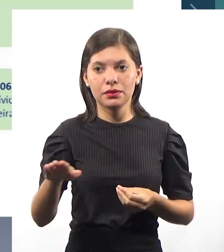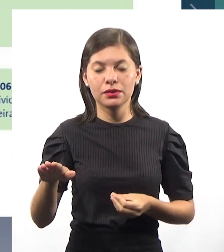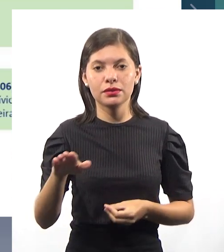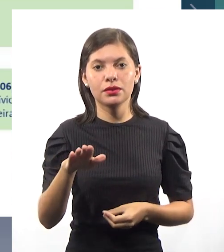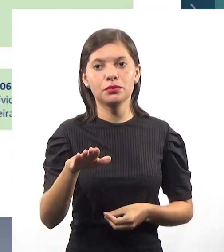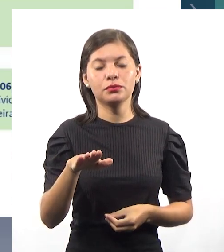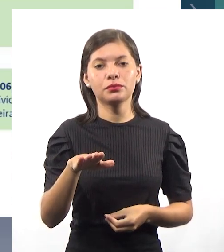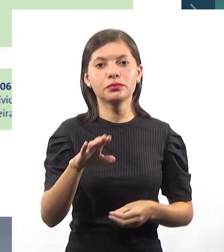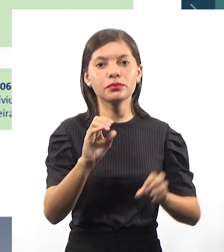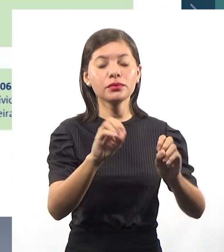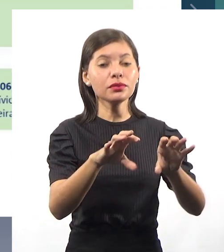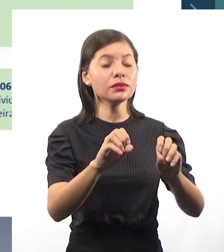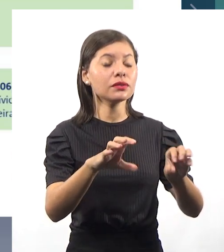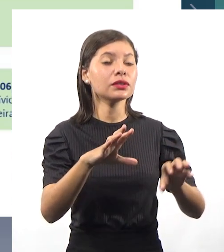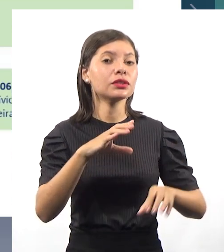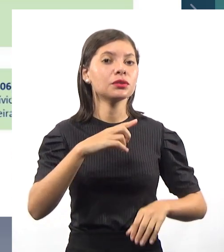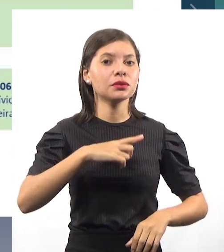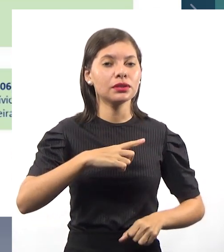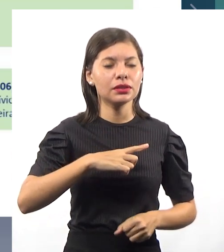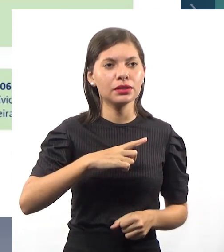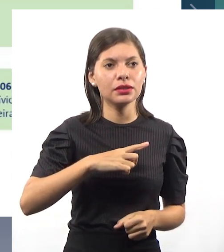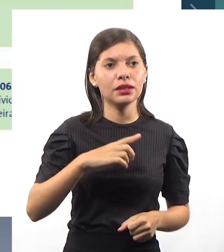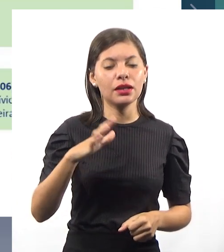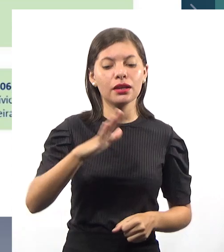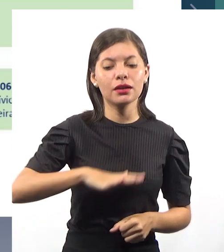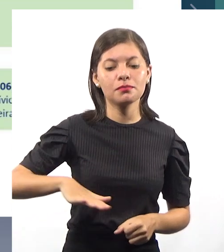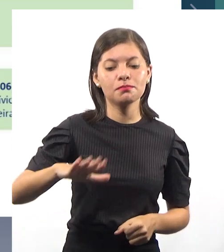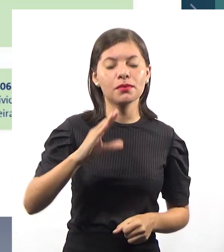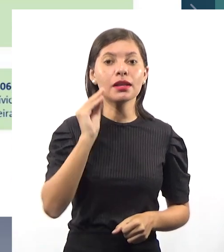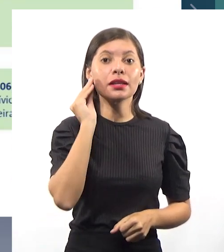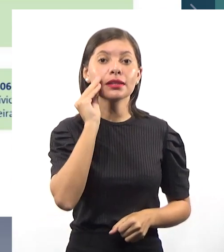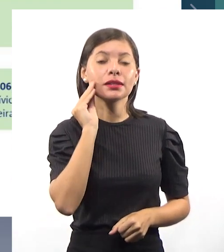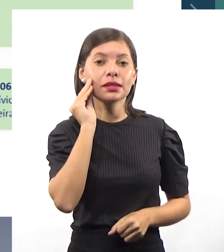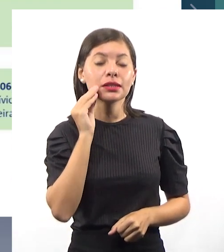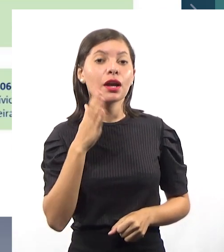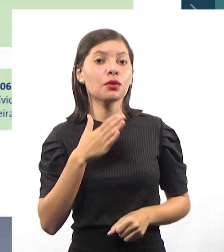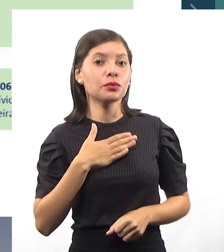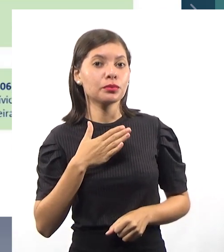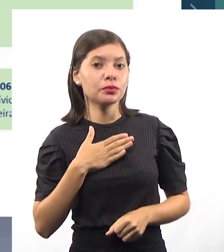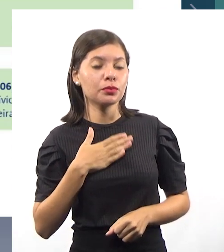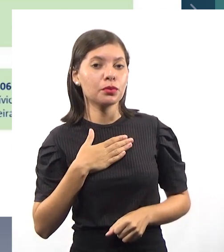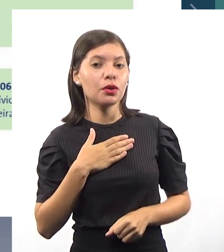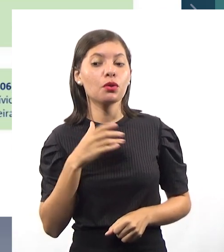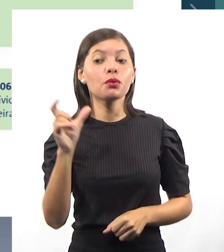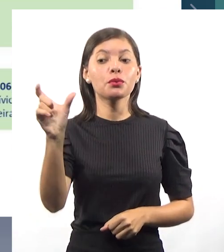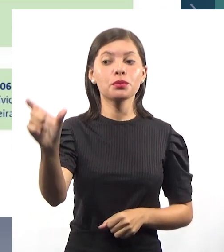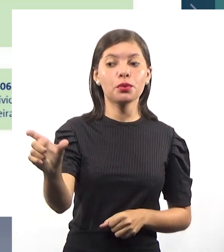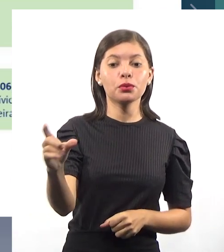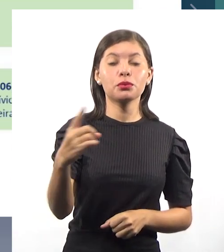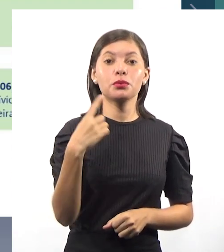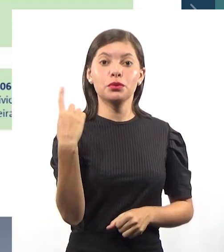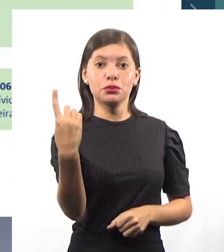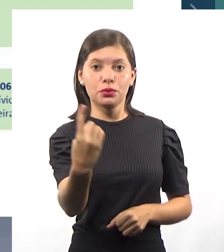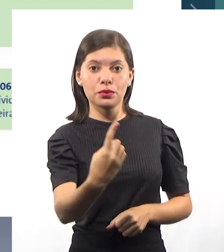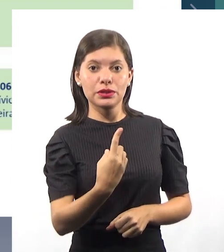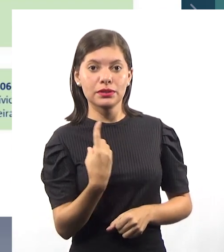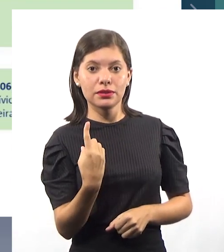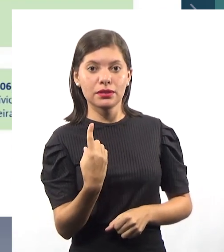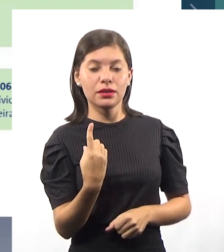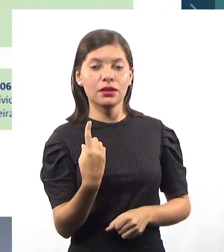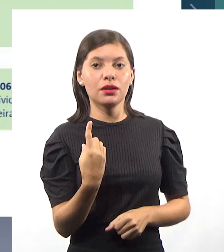educação infantil dentro da BNCC, ela tem os campos da experiência, que é o eu, o outro e o